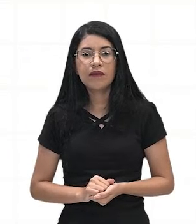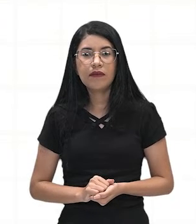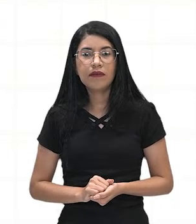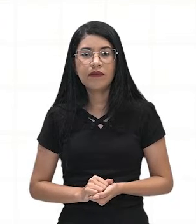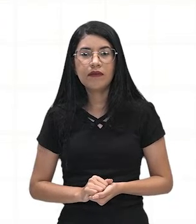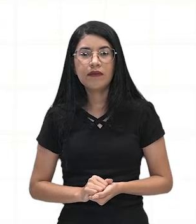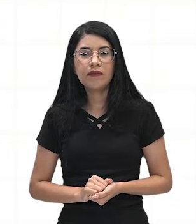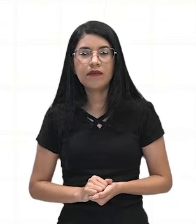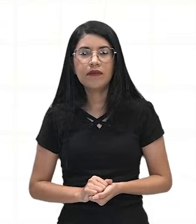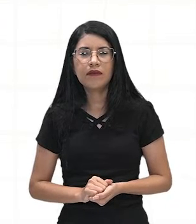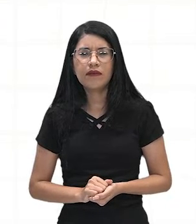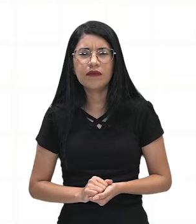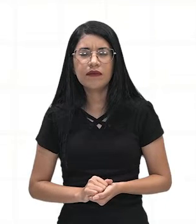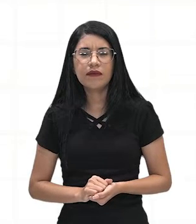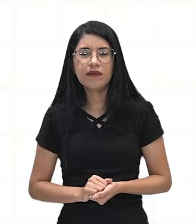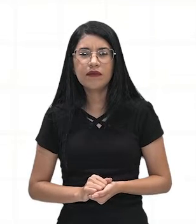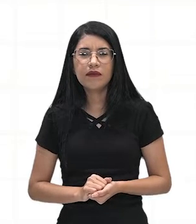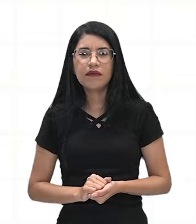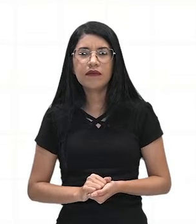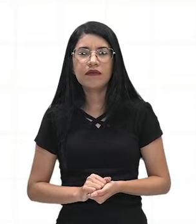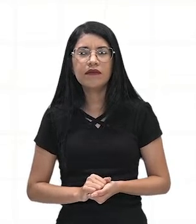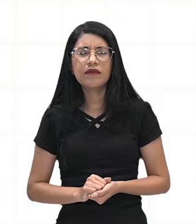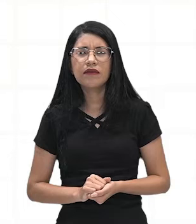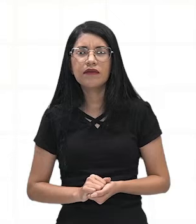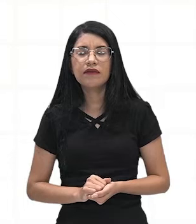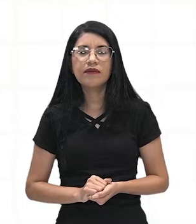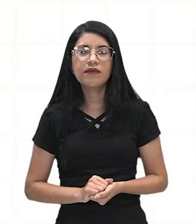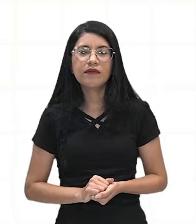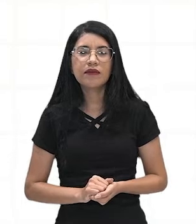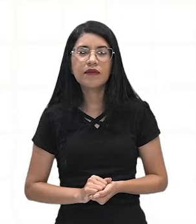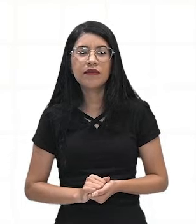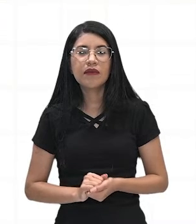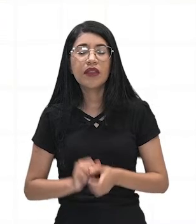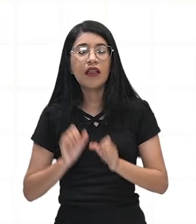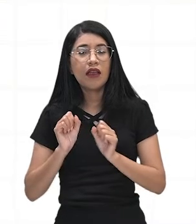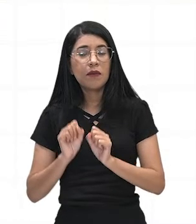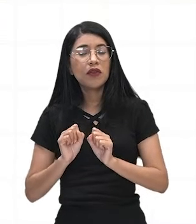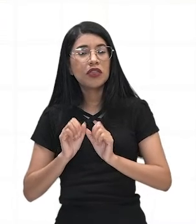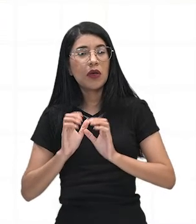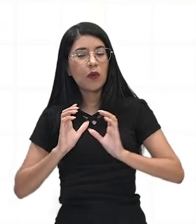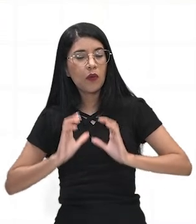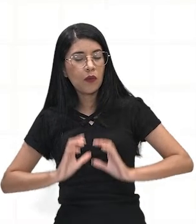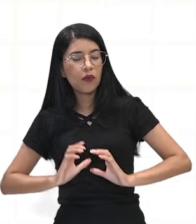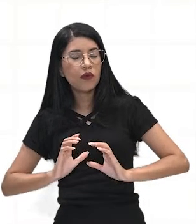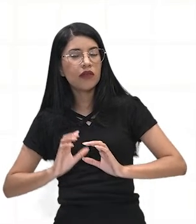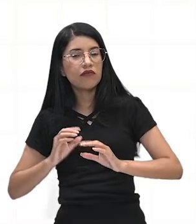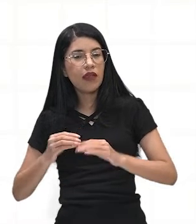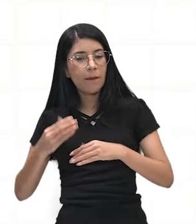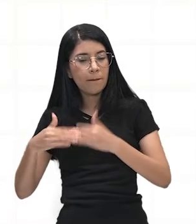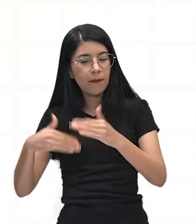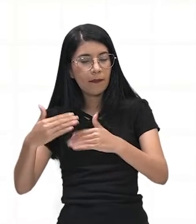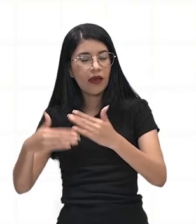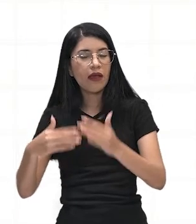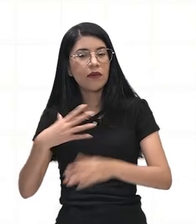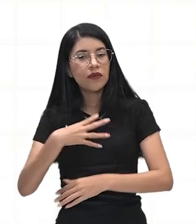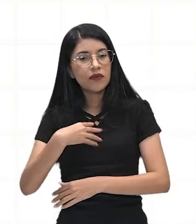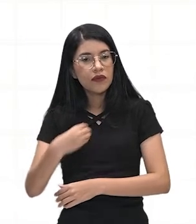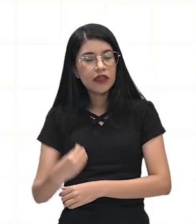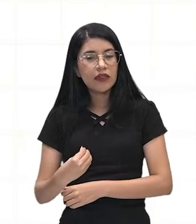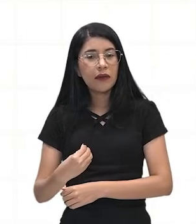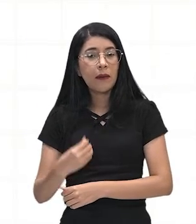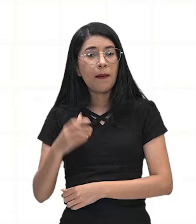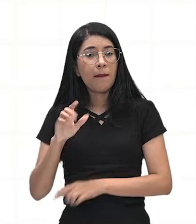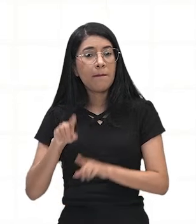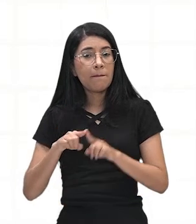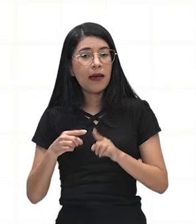família considerada cidadãos gregos, tá? Ela podia passar a cidadania grega para o seu filho. Ela não teria,